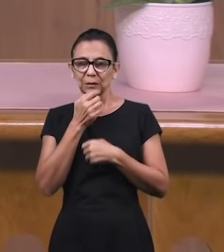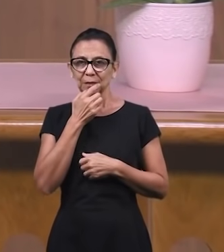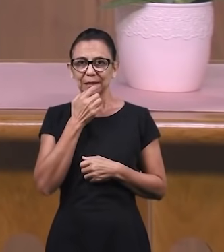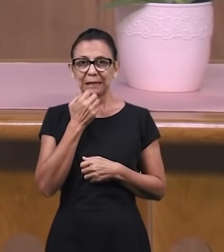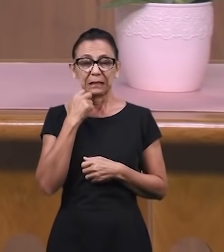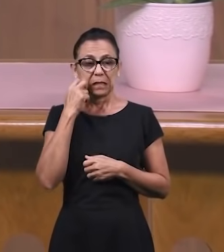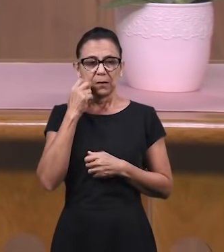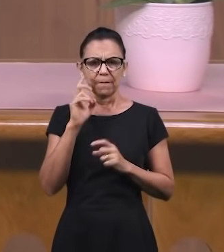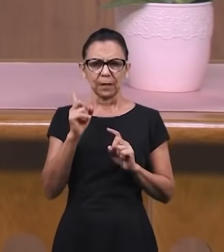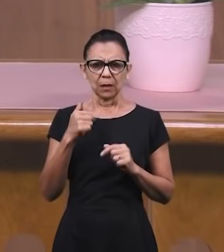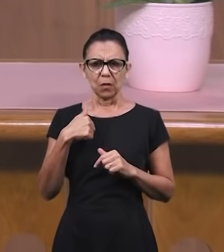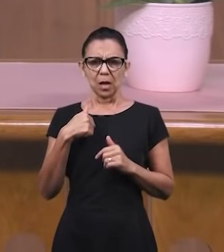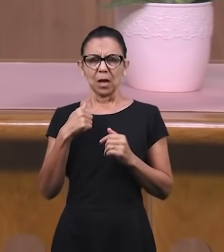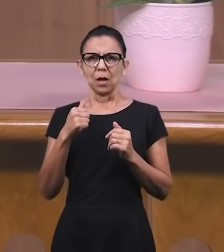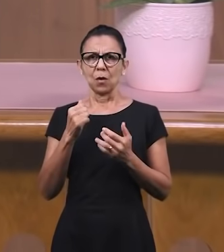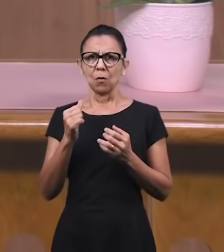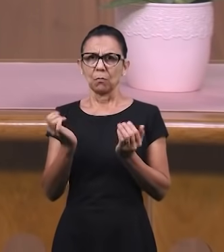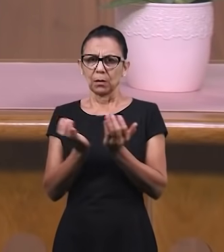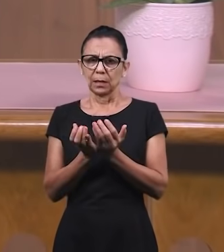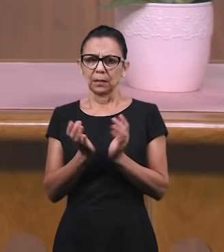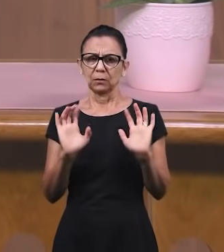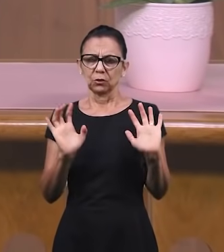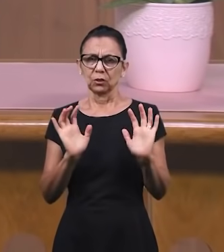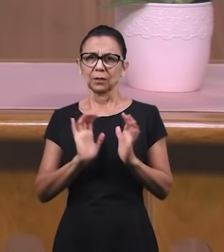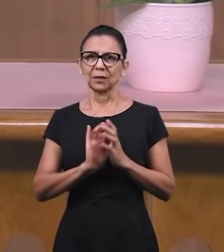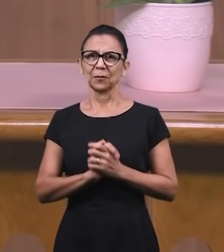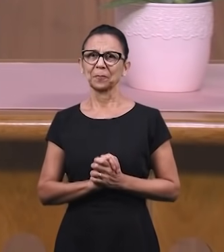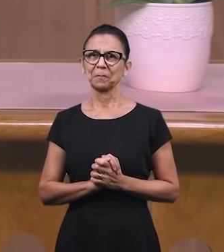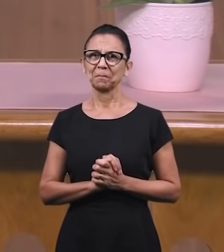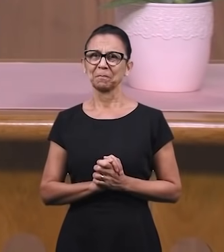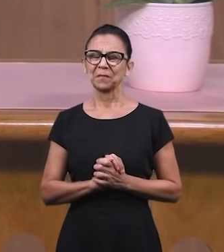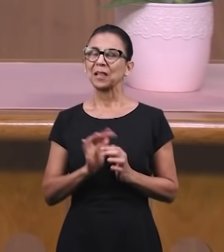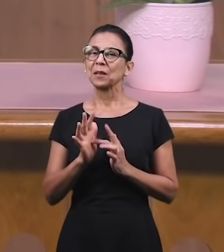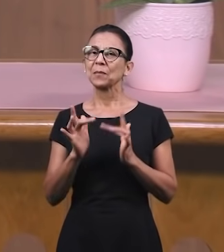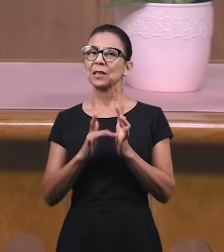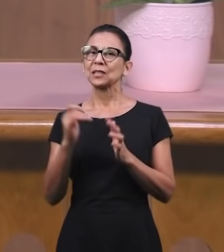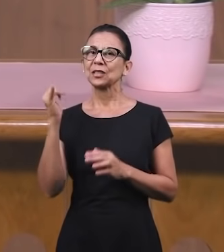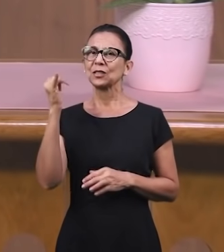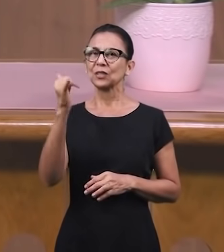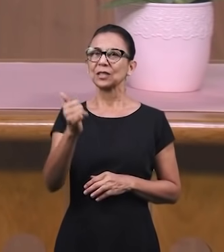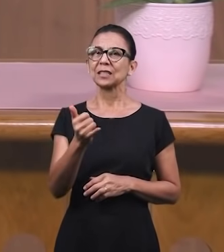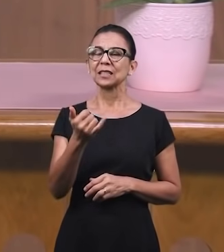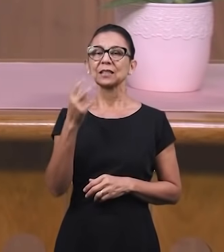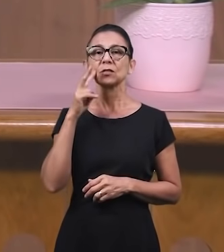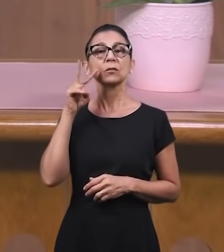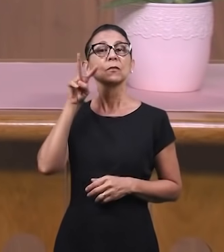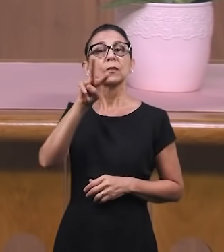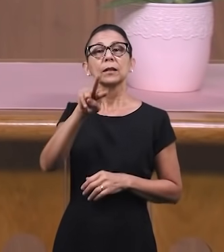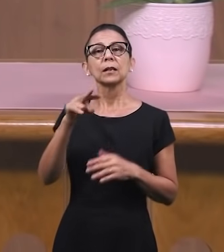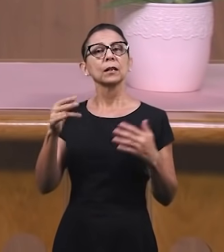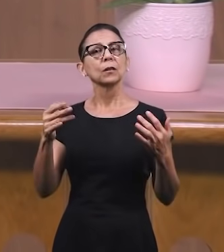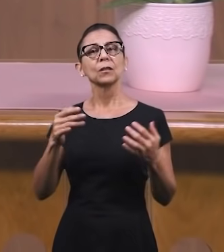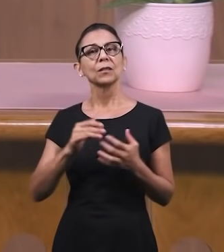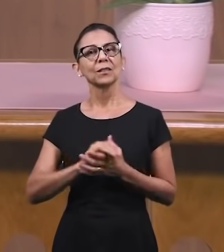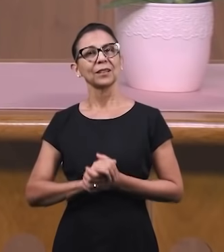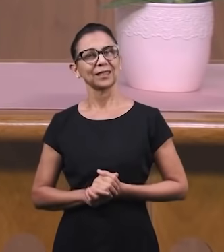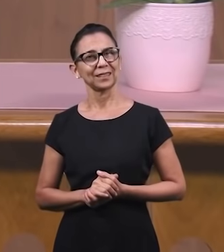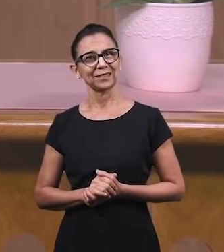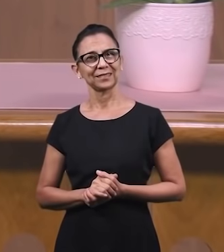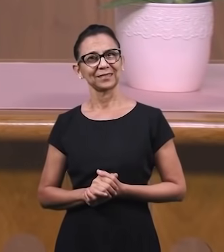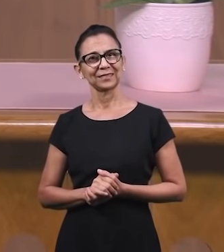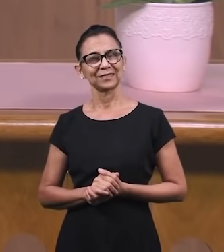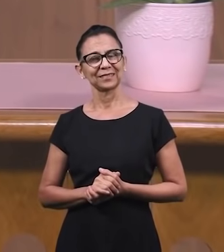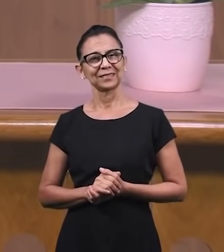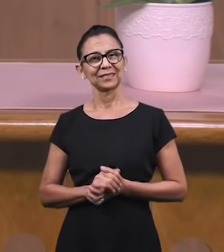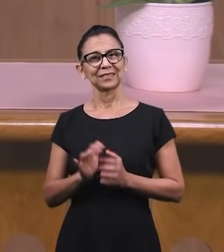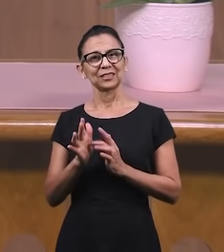depressa, porque o que eu tenho para você hoje, Zaqueu, não se limita a você saber quem eu sou. Zaqueu, o que eu